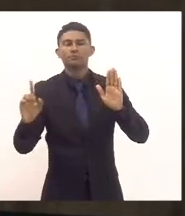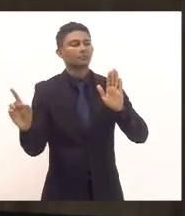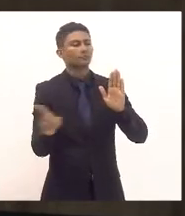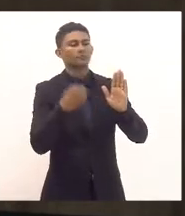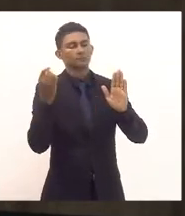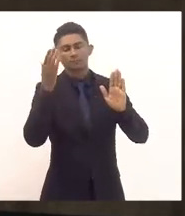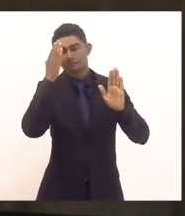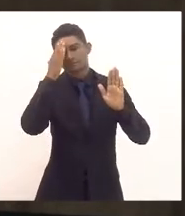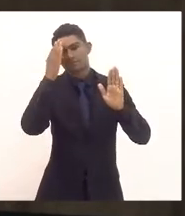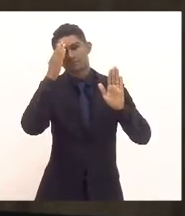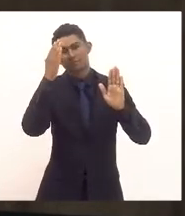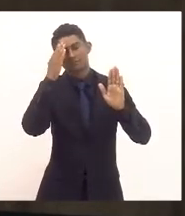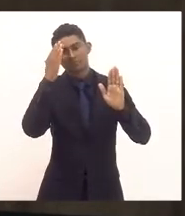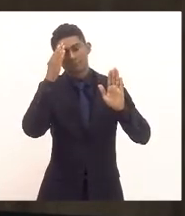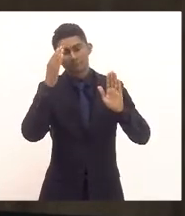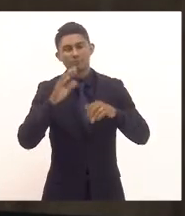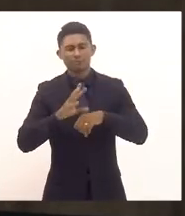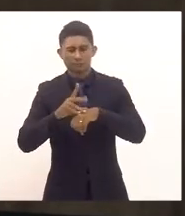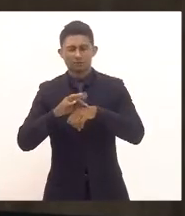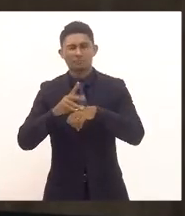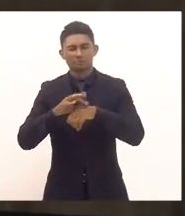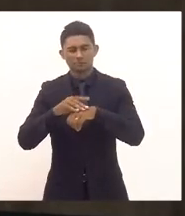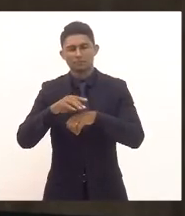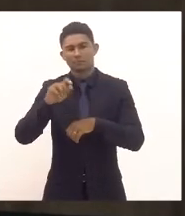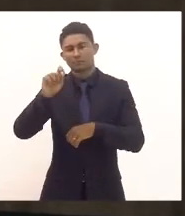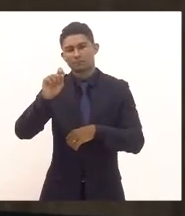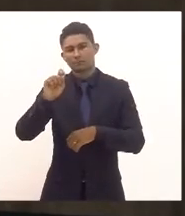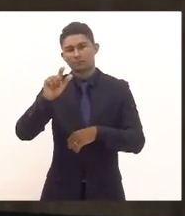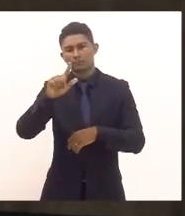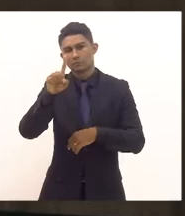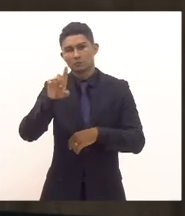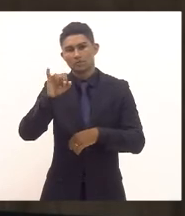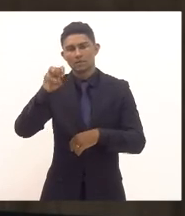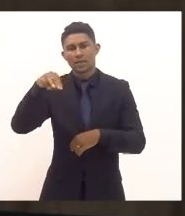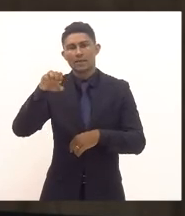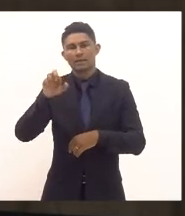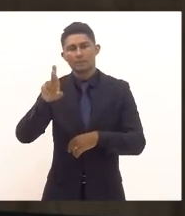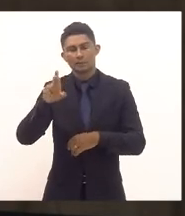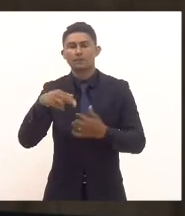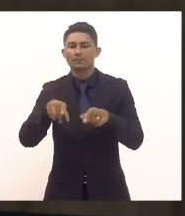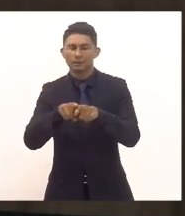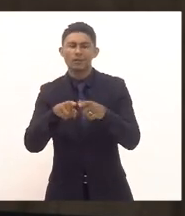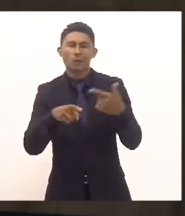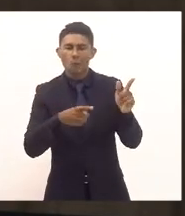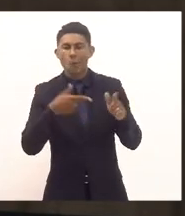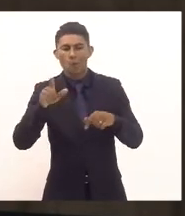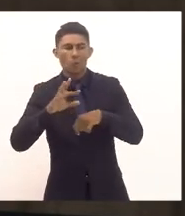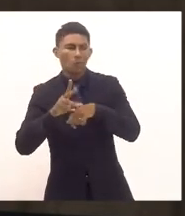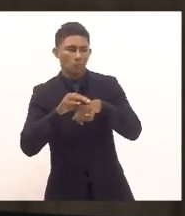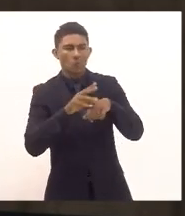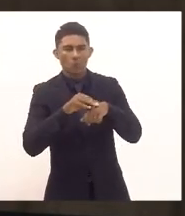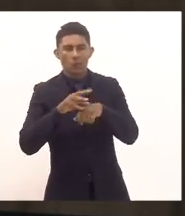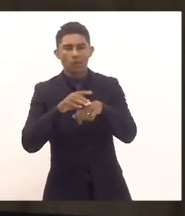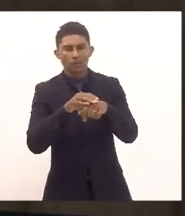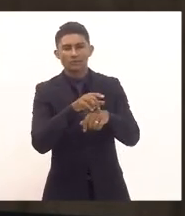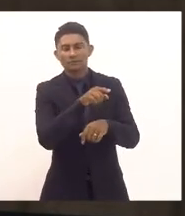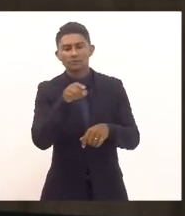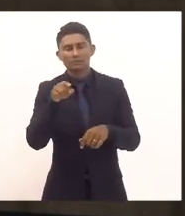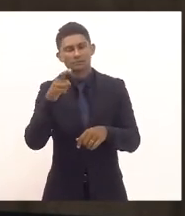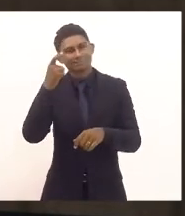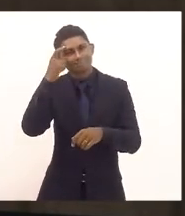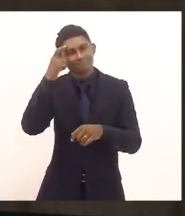sabemos que a doença de alzheimer entre outras doenças degenerativas provocam entre outras